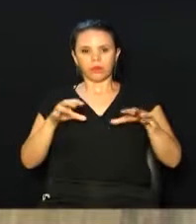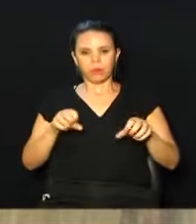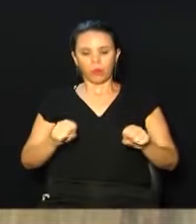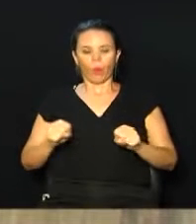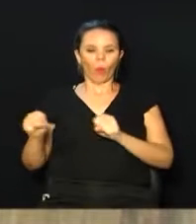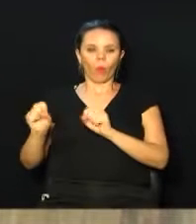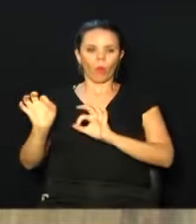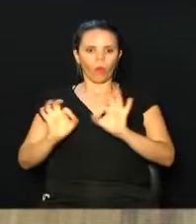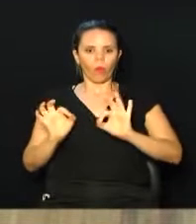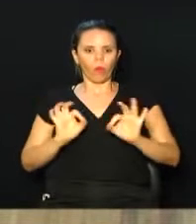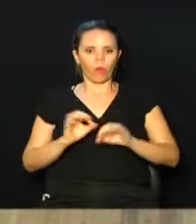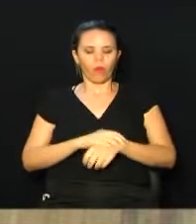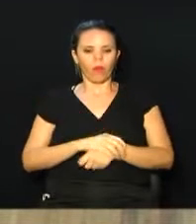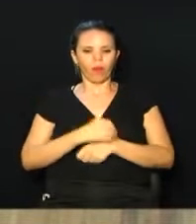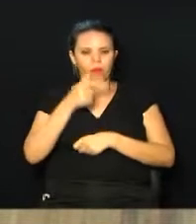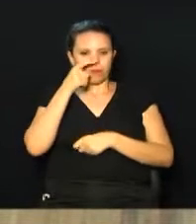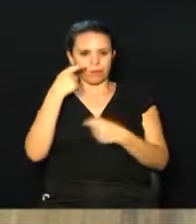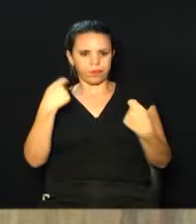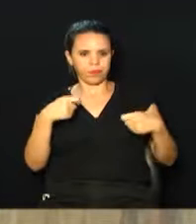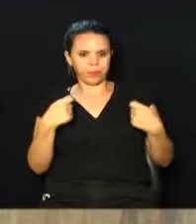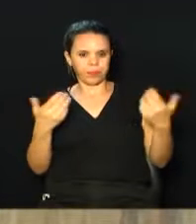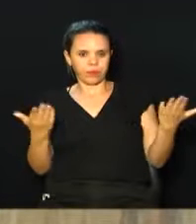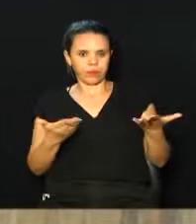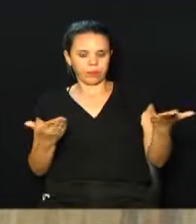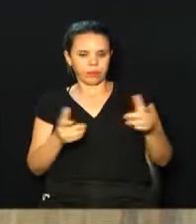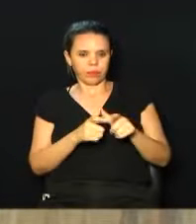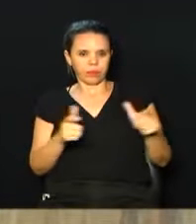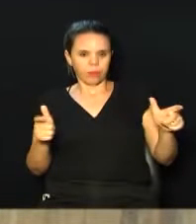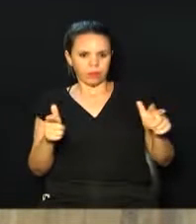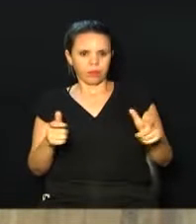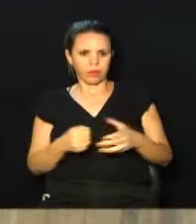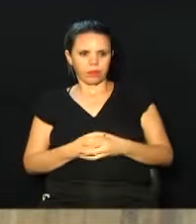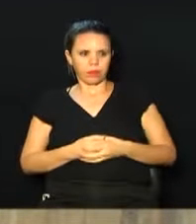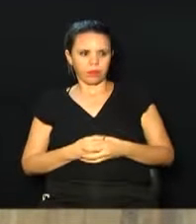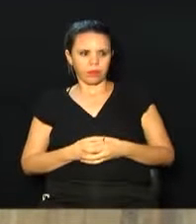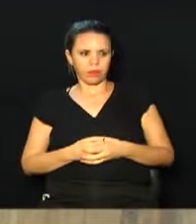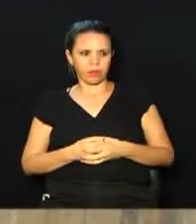preparar, só que a gente está vendo que precisa agora aumentar essa estrutura.